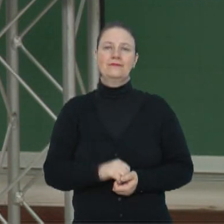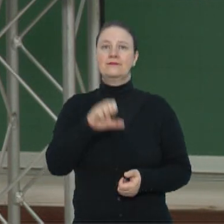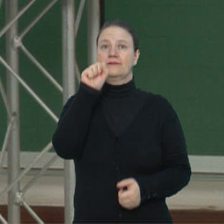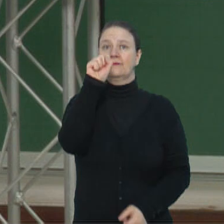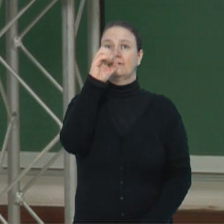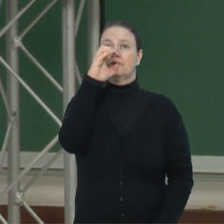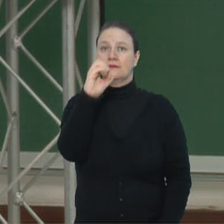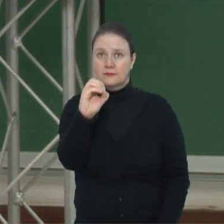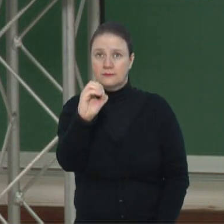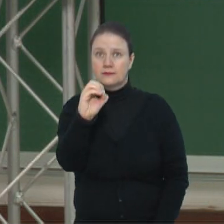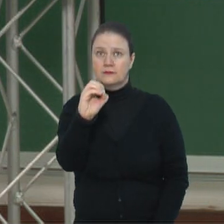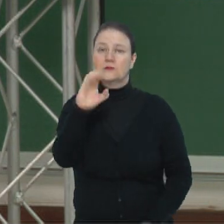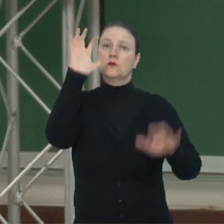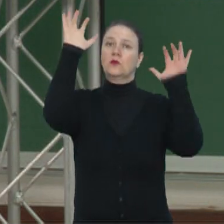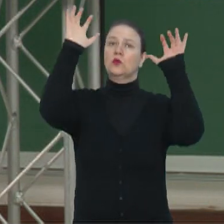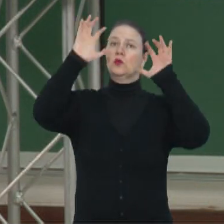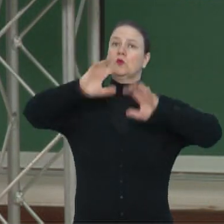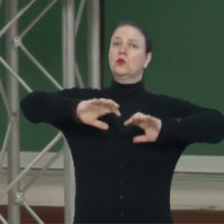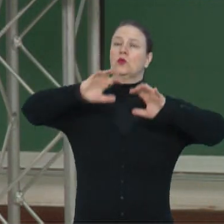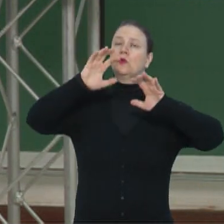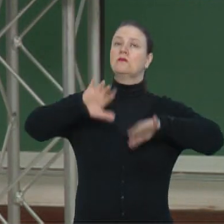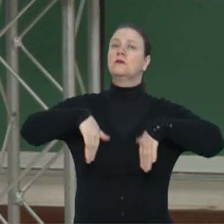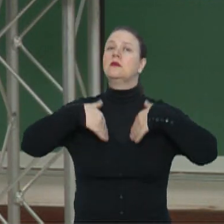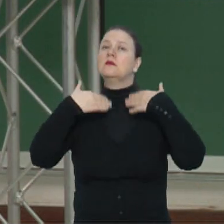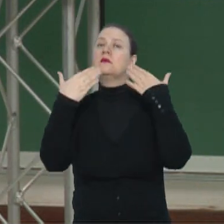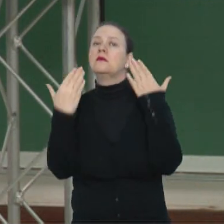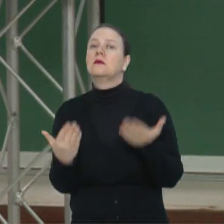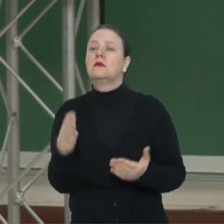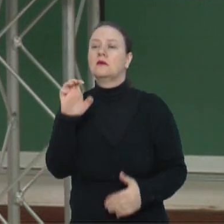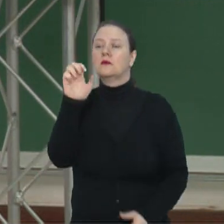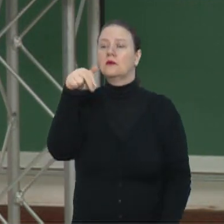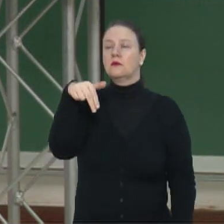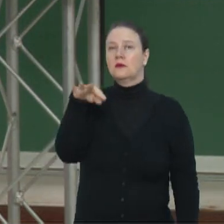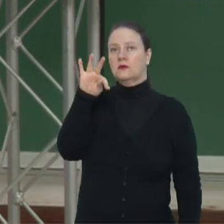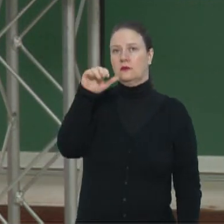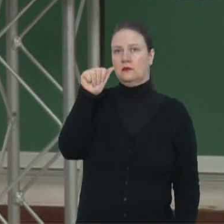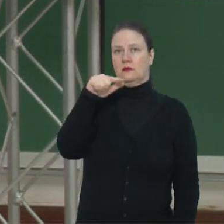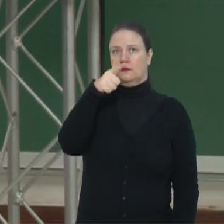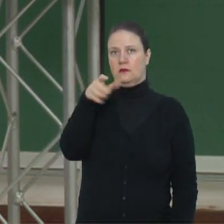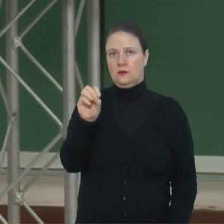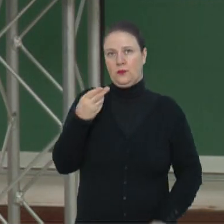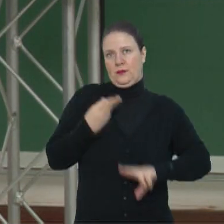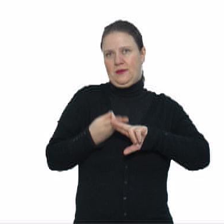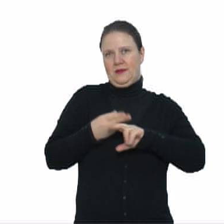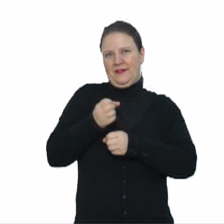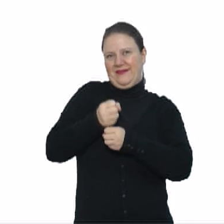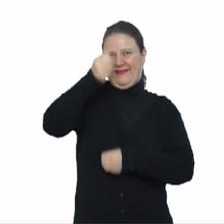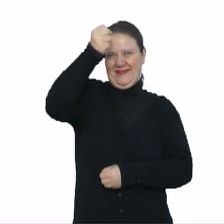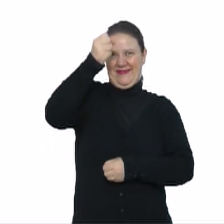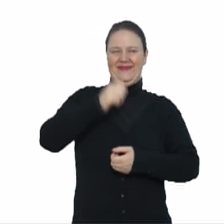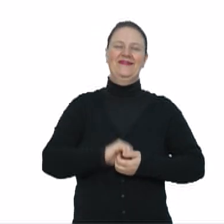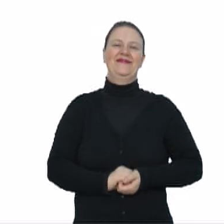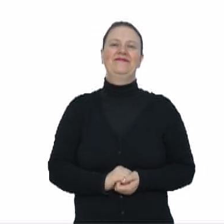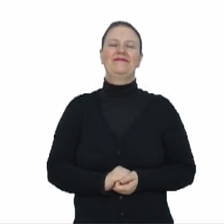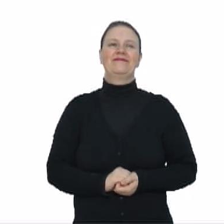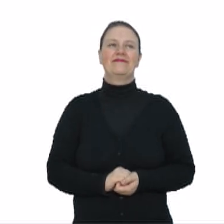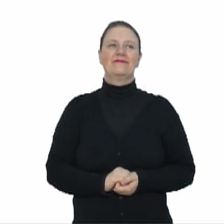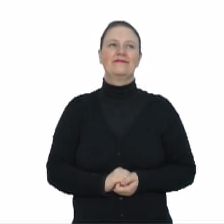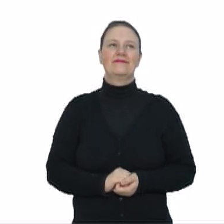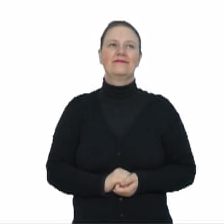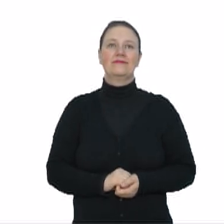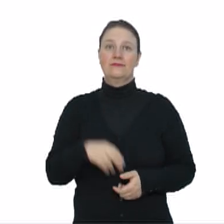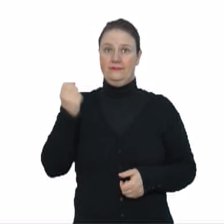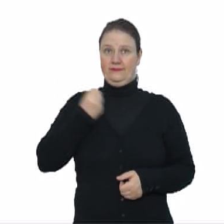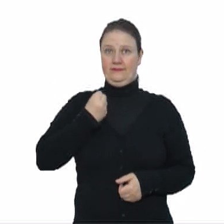Sou, né? Estava chovendo, então eu peguei o guarda-chuva. Number two. Choose the